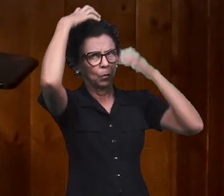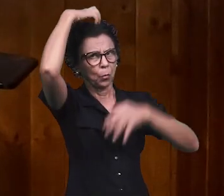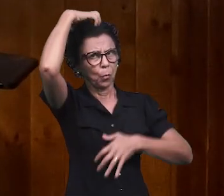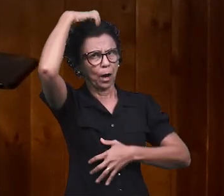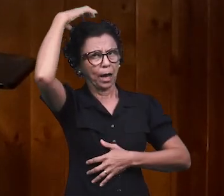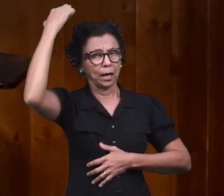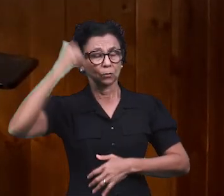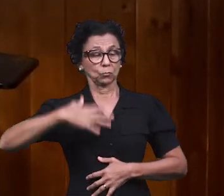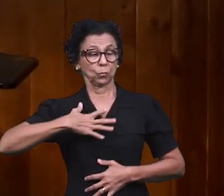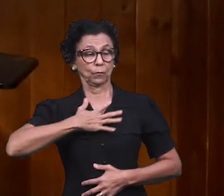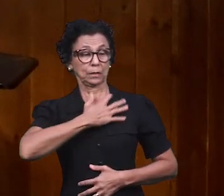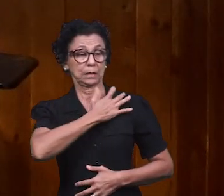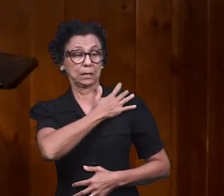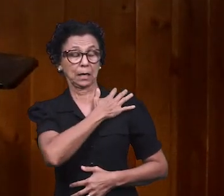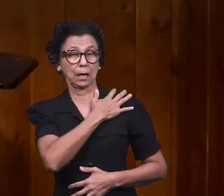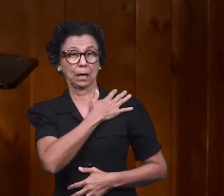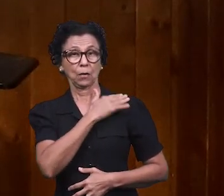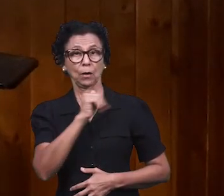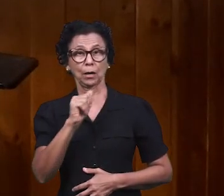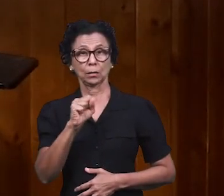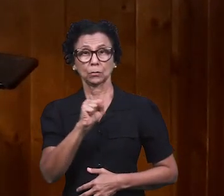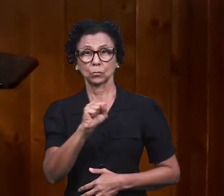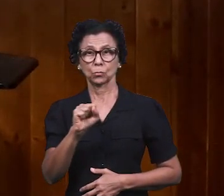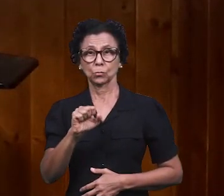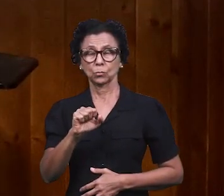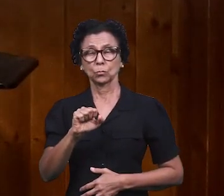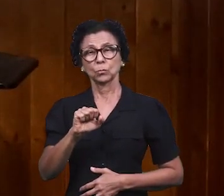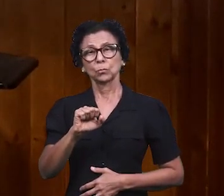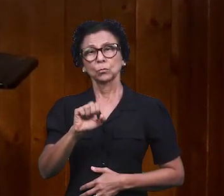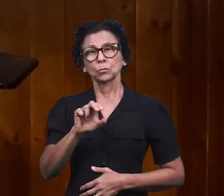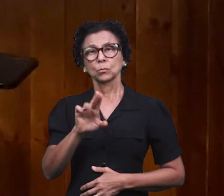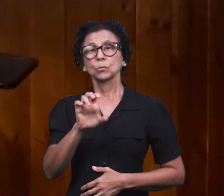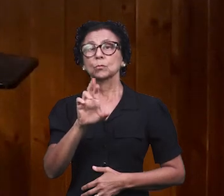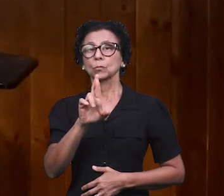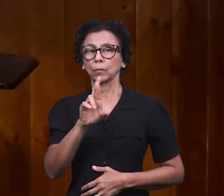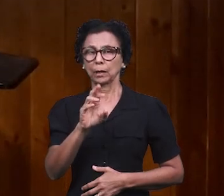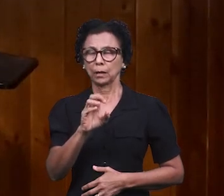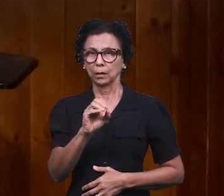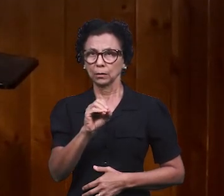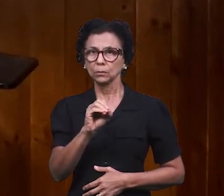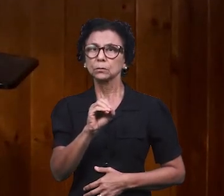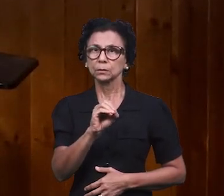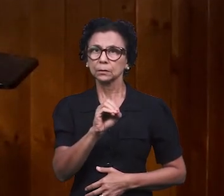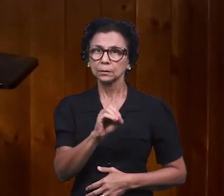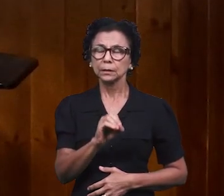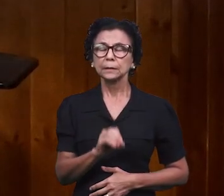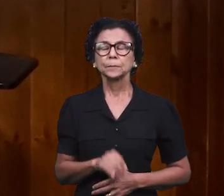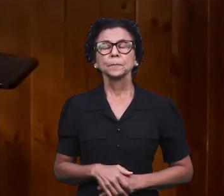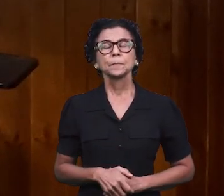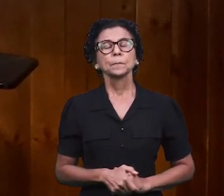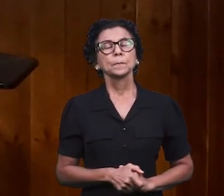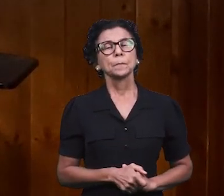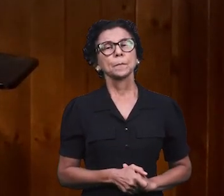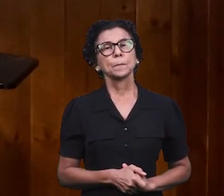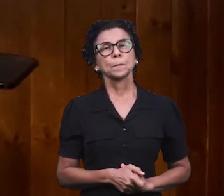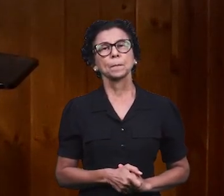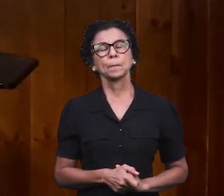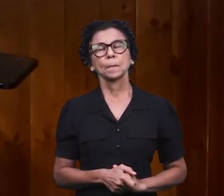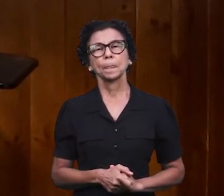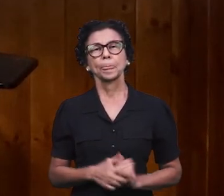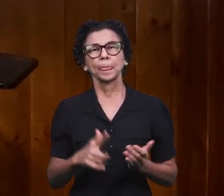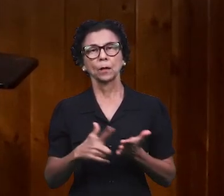uma referência bíblica clara sobre isso. E o livro de Esther, que é um livro profético maravilhoso, mostra